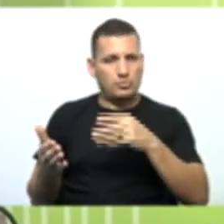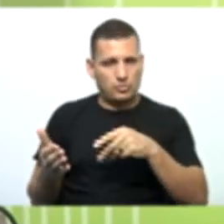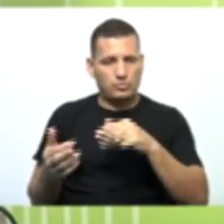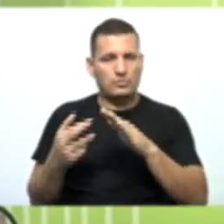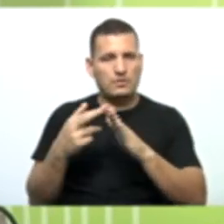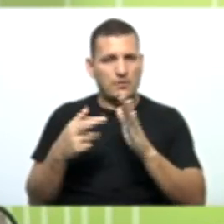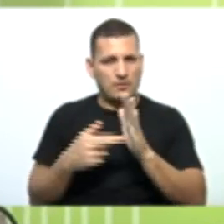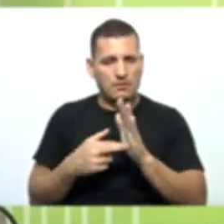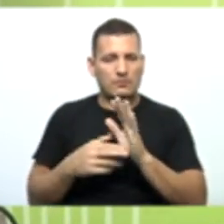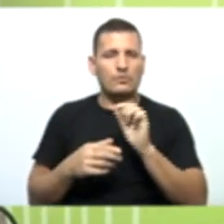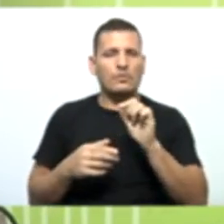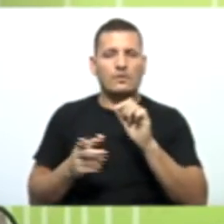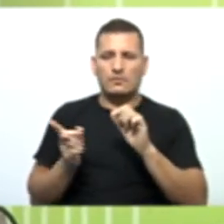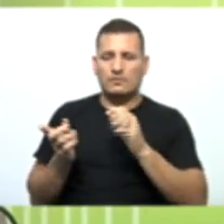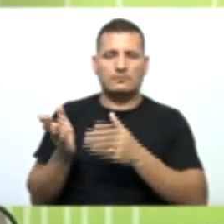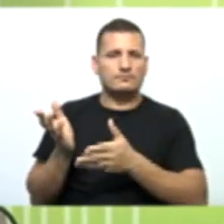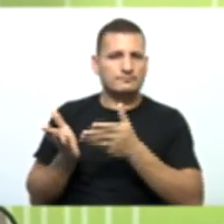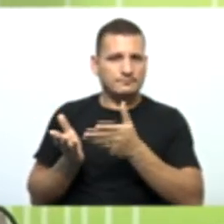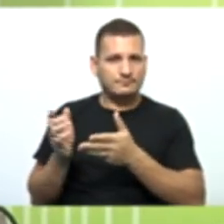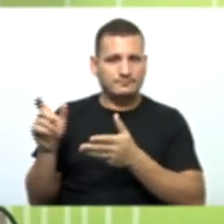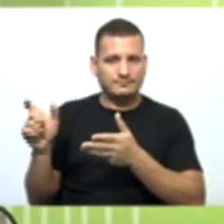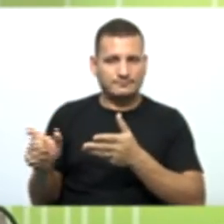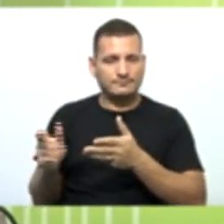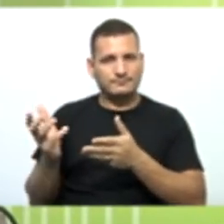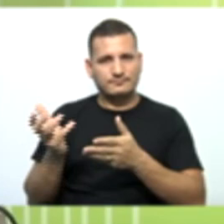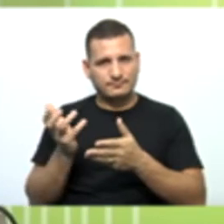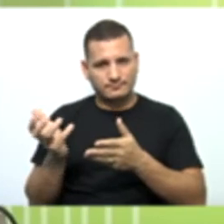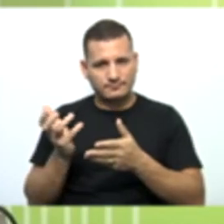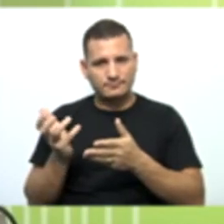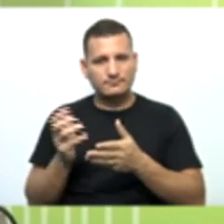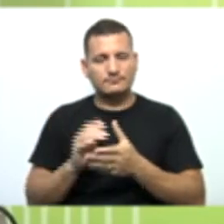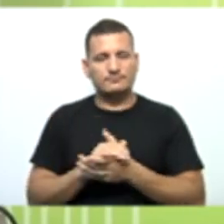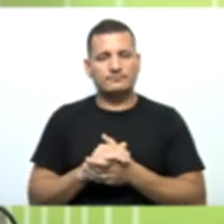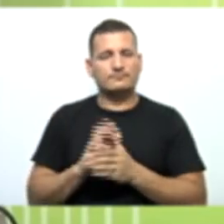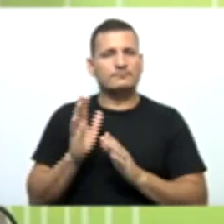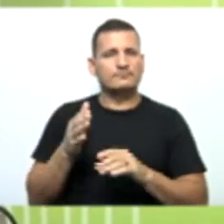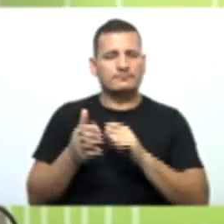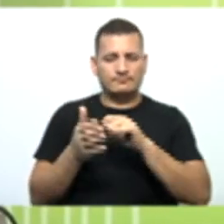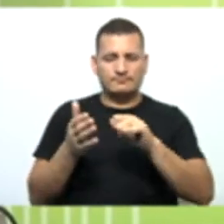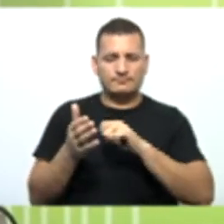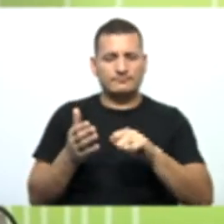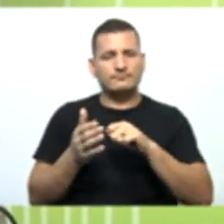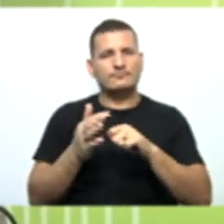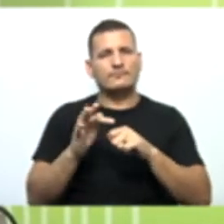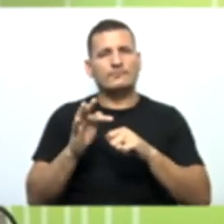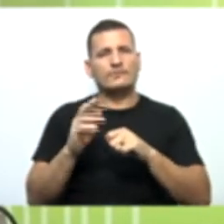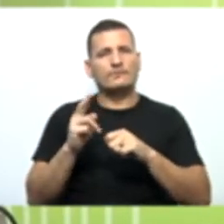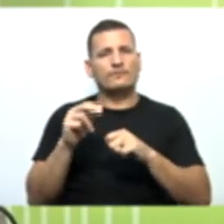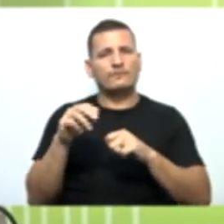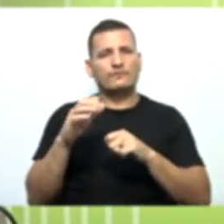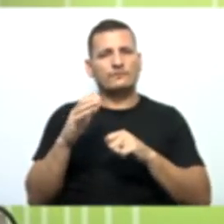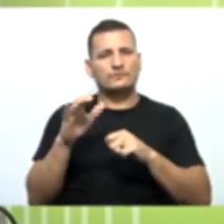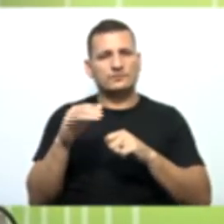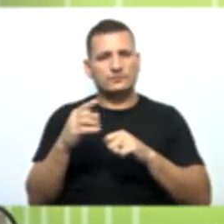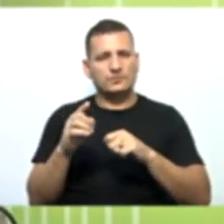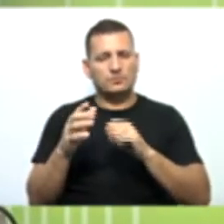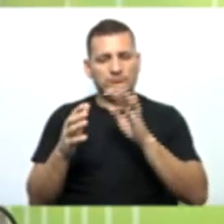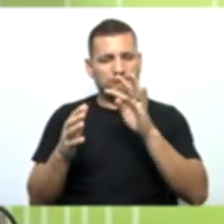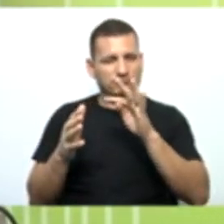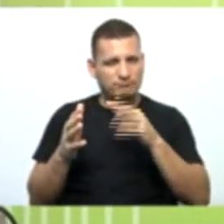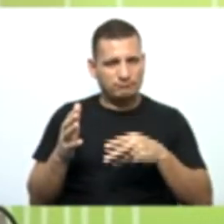identificou o que o cliente quer, a gente já criou e descreveu todas as funcionalidades. Tá aqui,